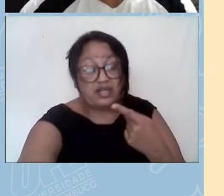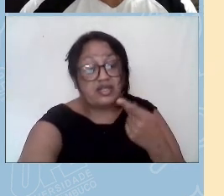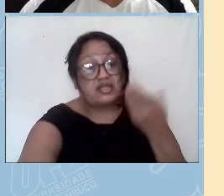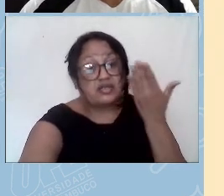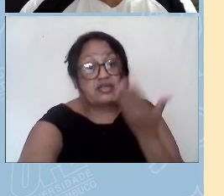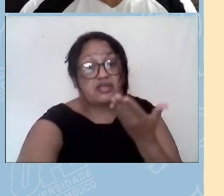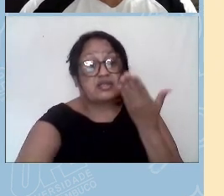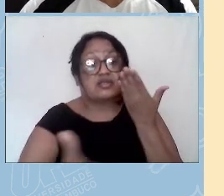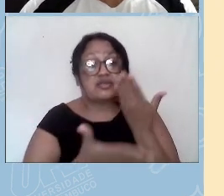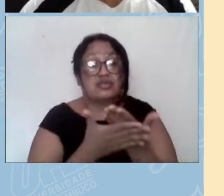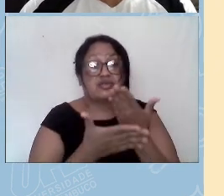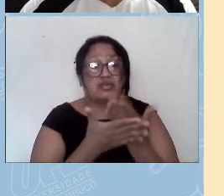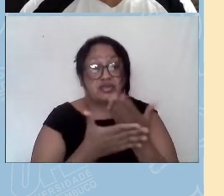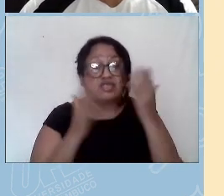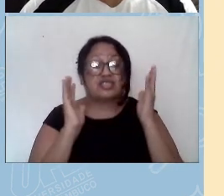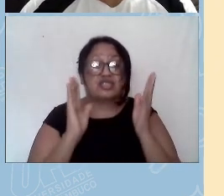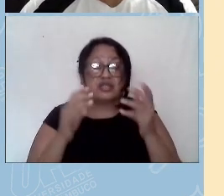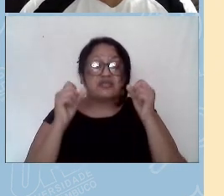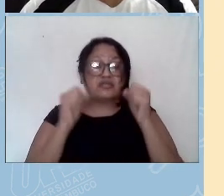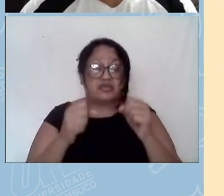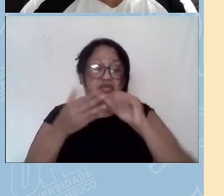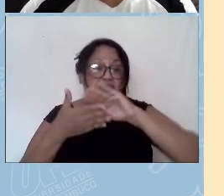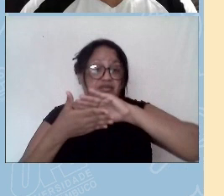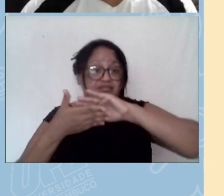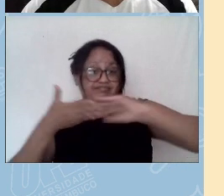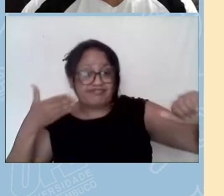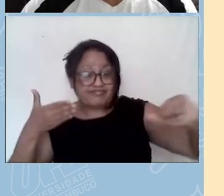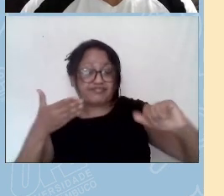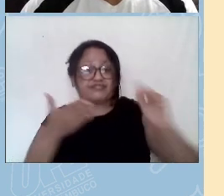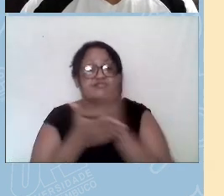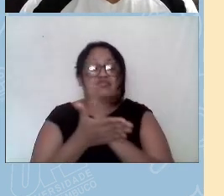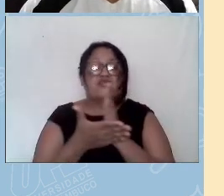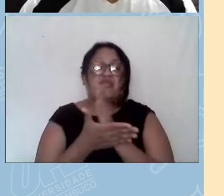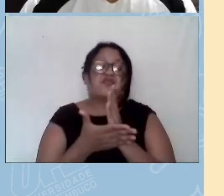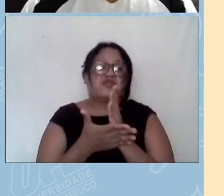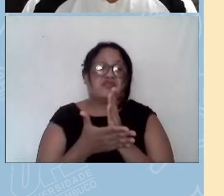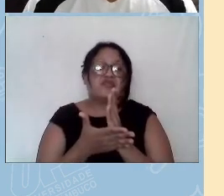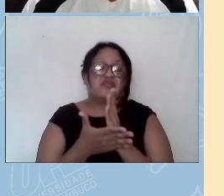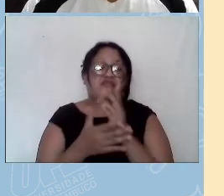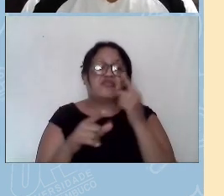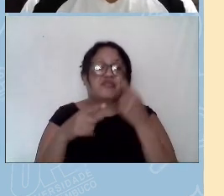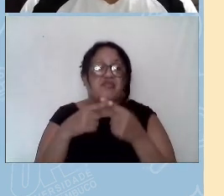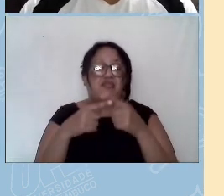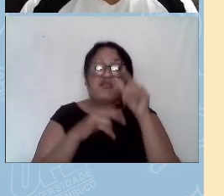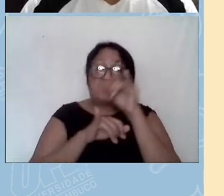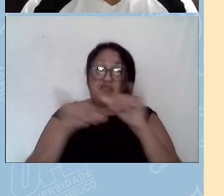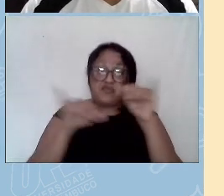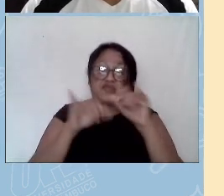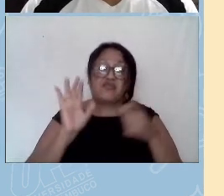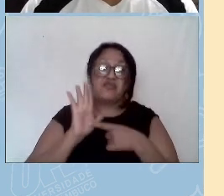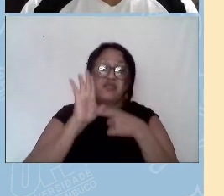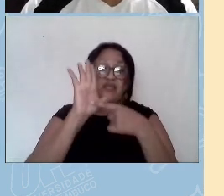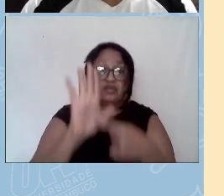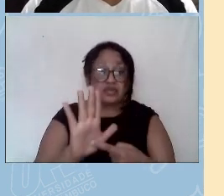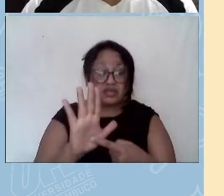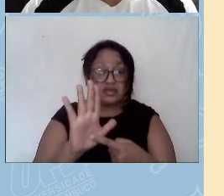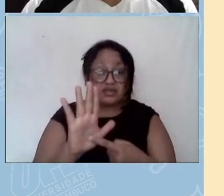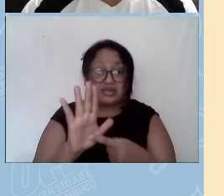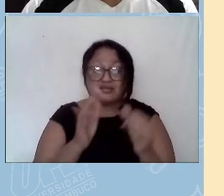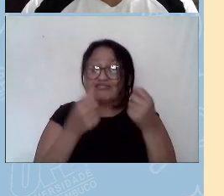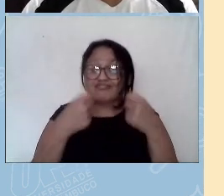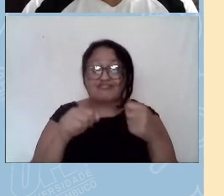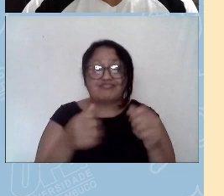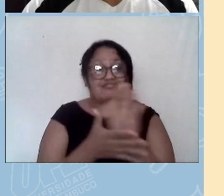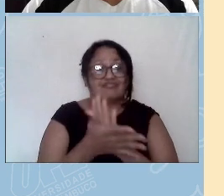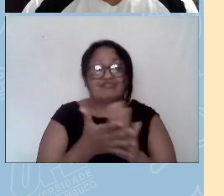inicialmente algumas dessas opções apenas pelas informações apresentadas sem nenhum cálculo mais